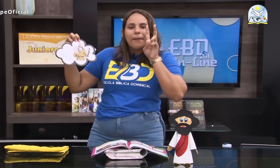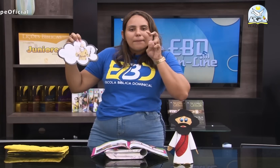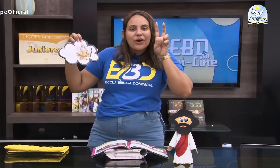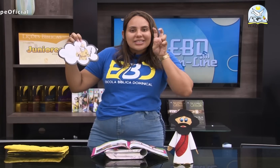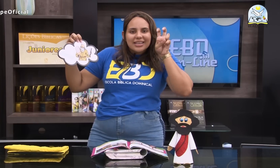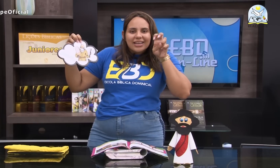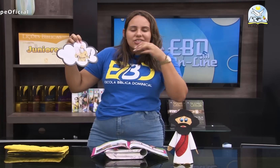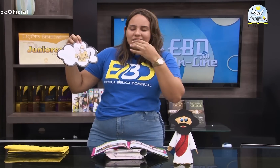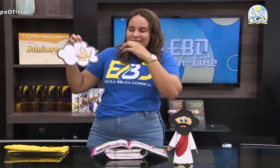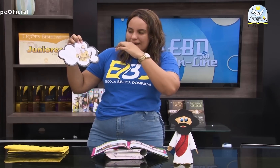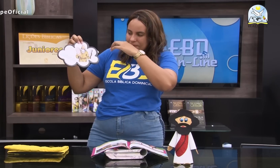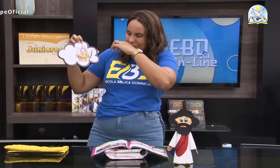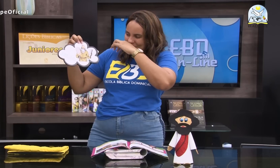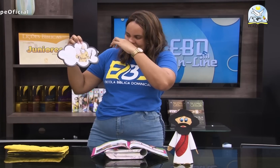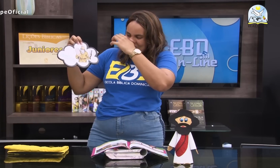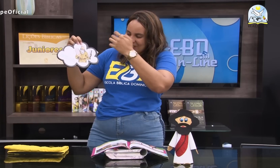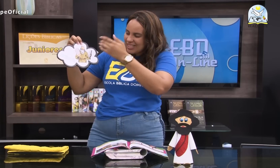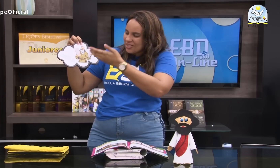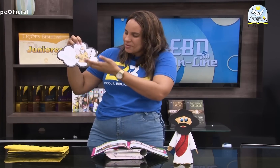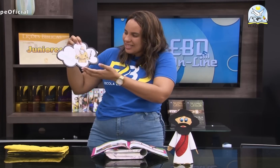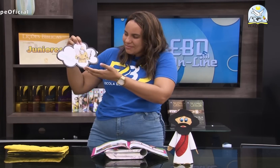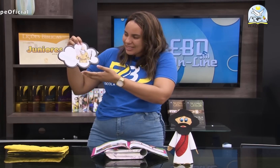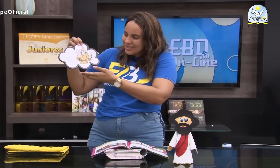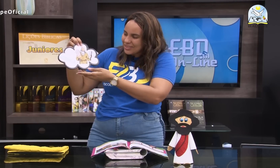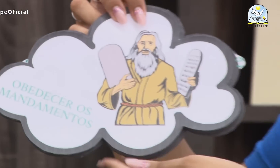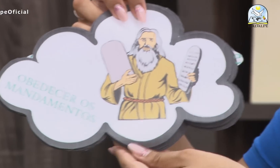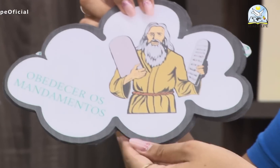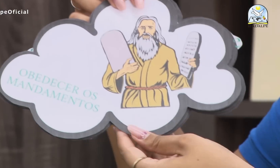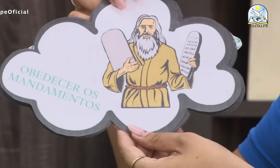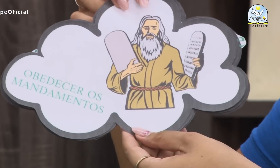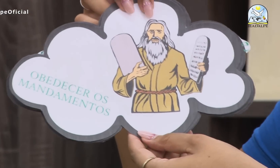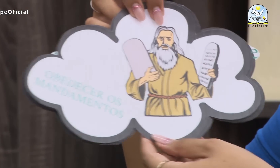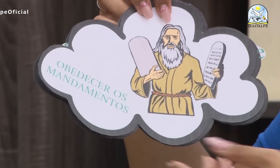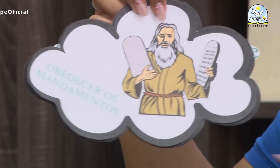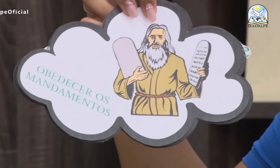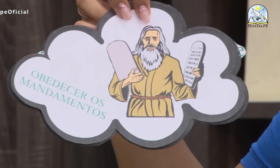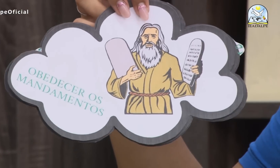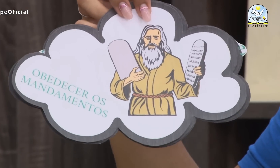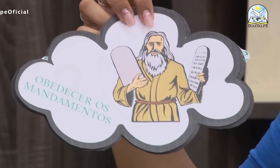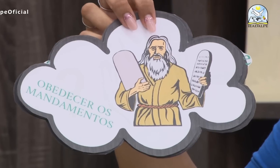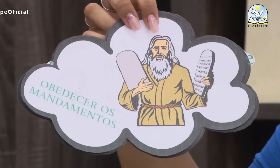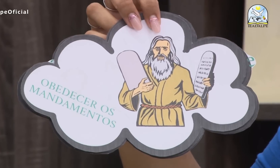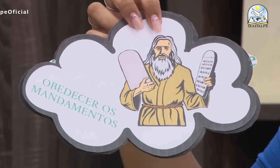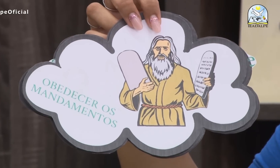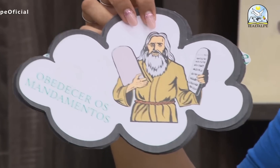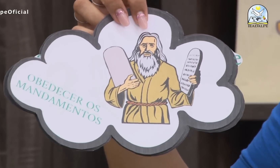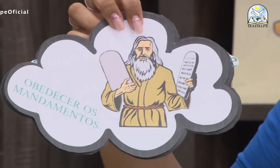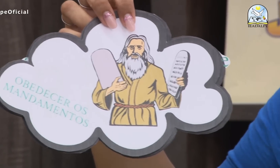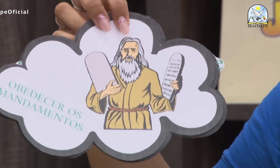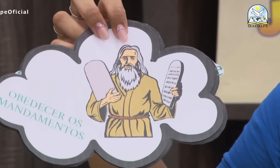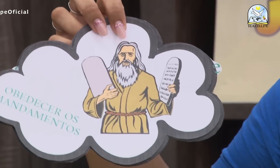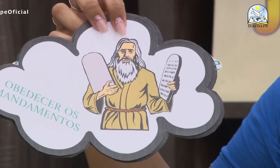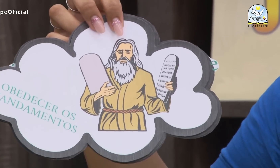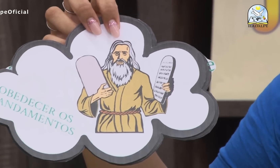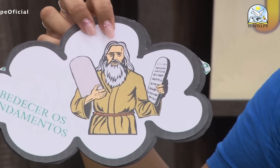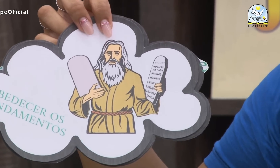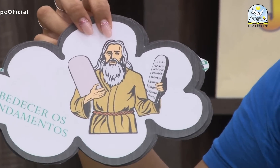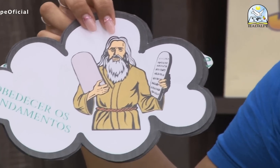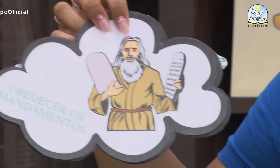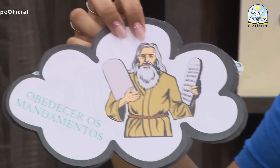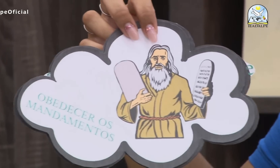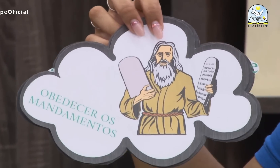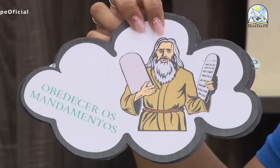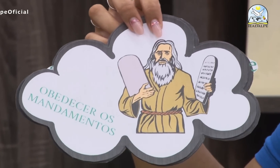de Moisés, né? Com os 10 mandamentos. Então, Jesus disse que o jovem precisava